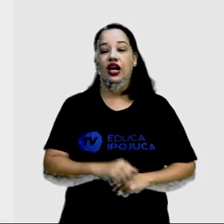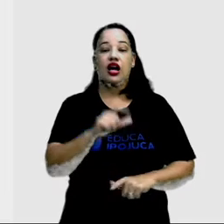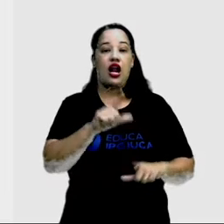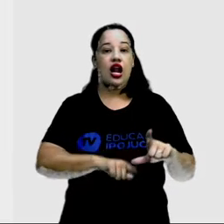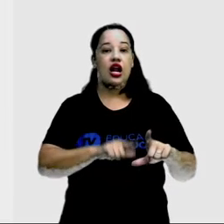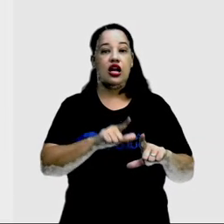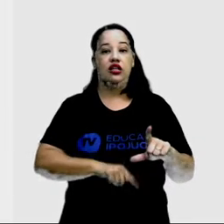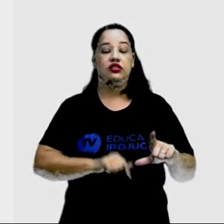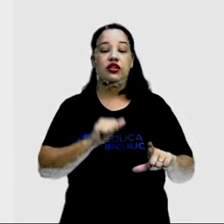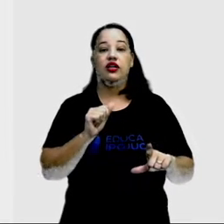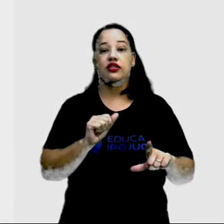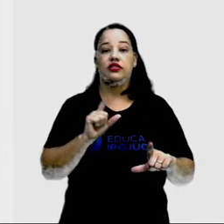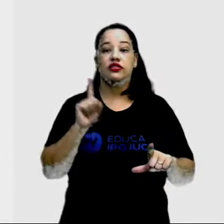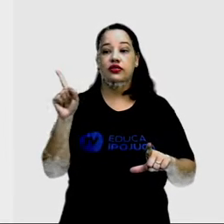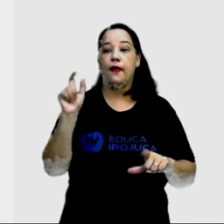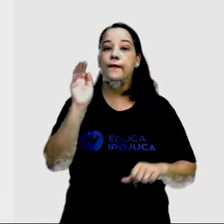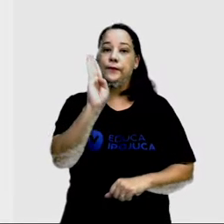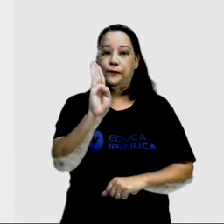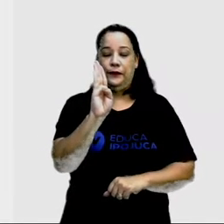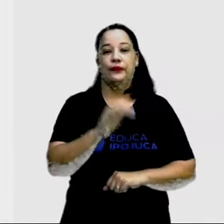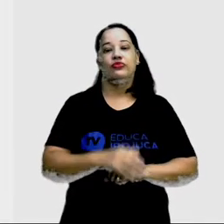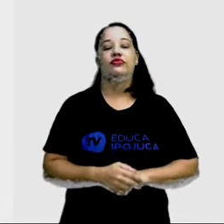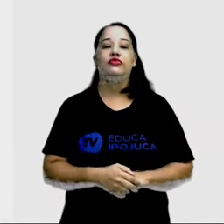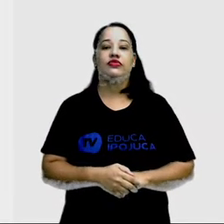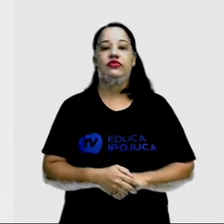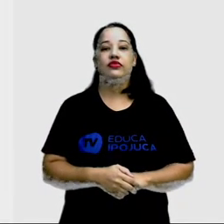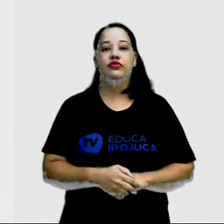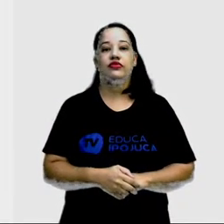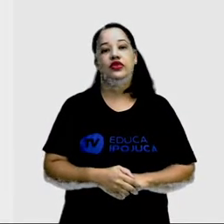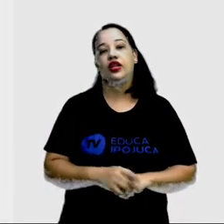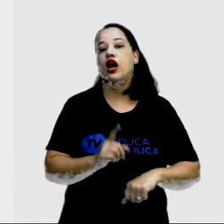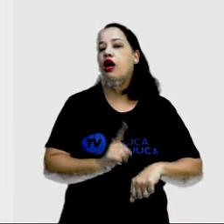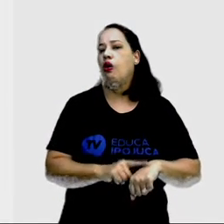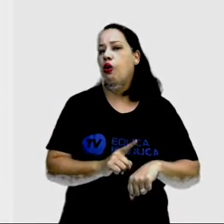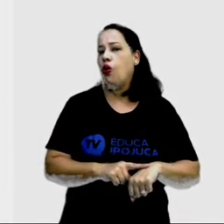letra B.